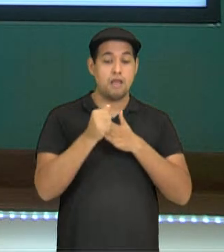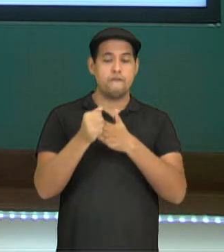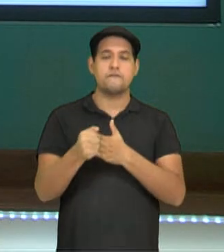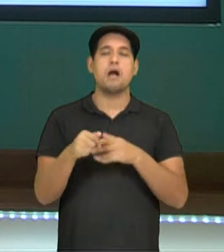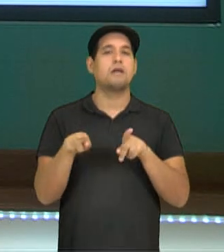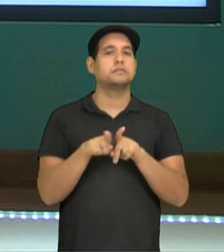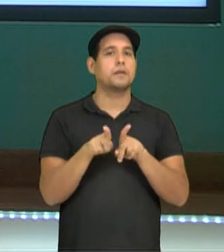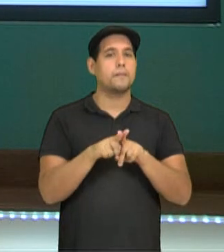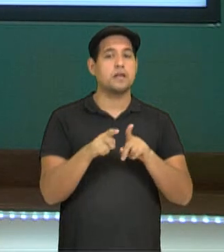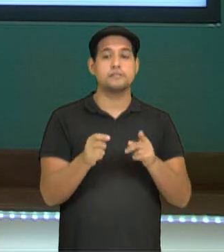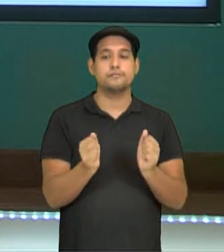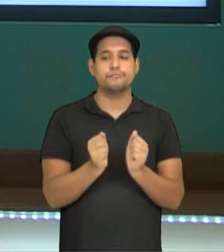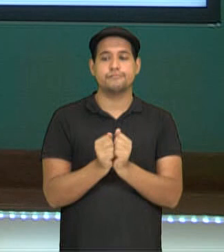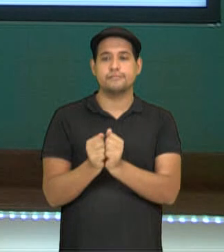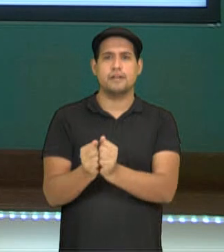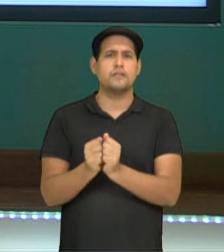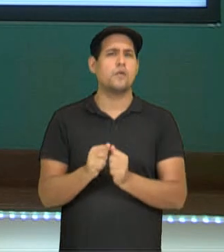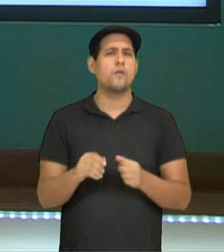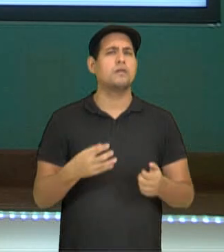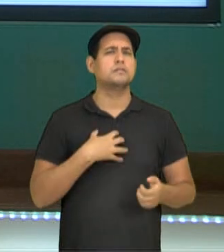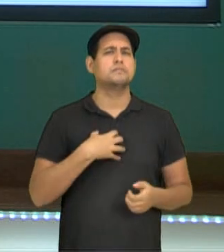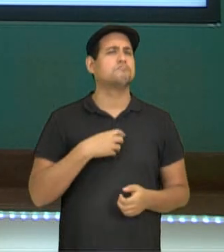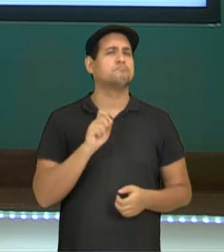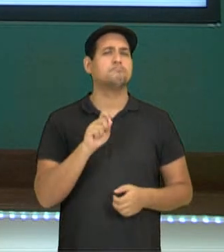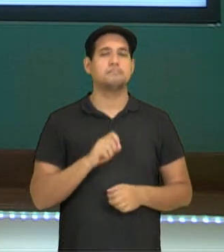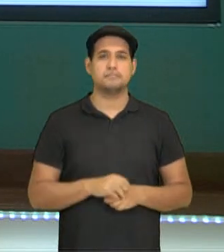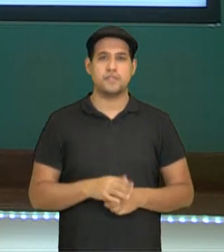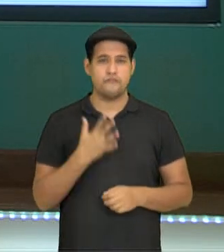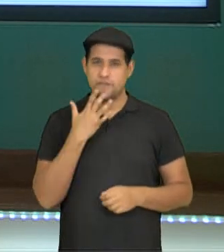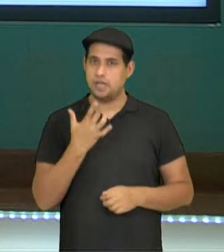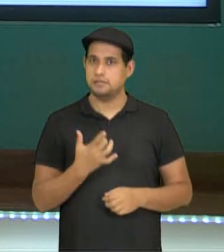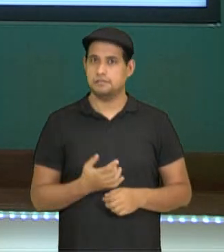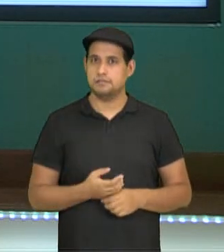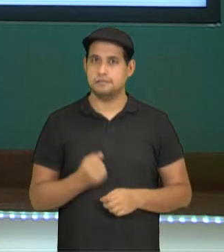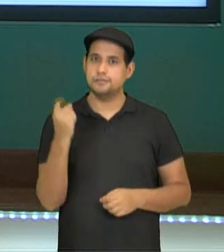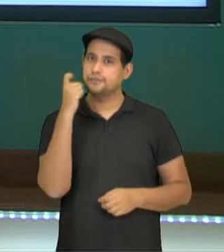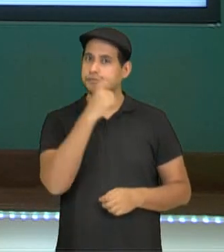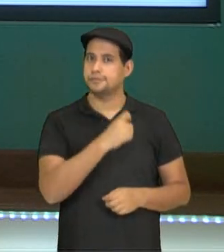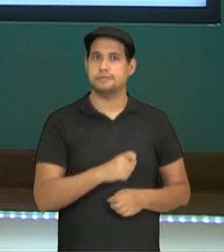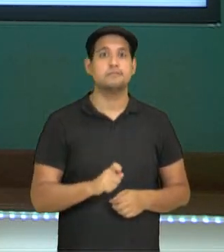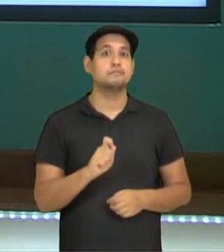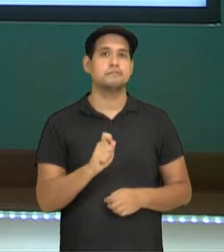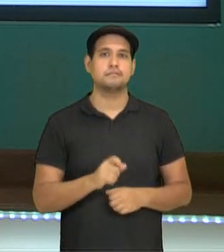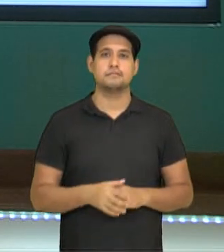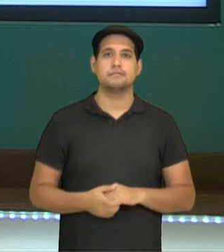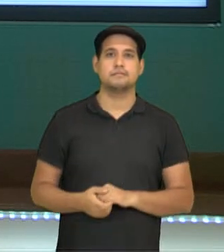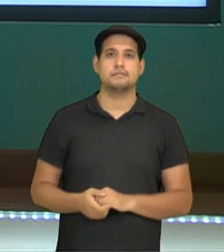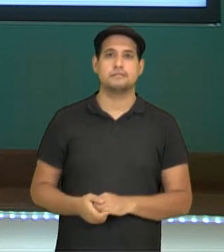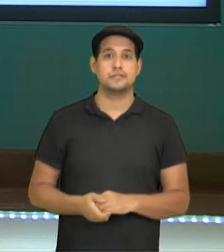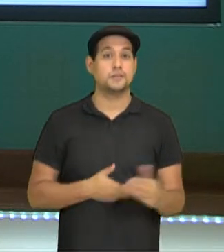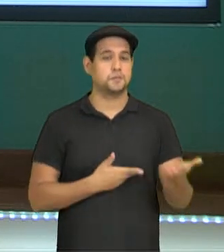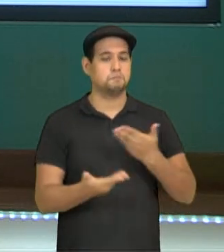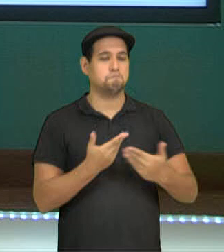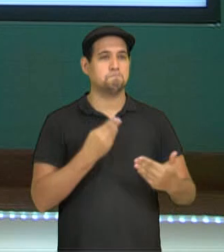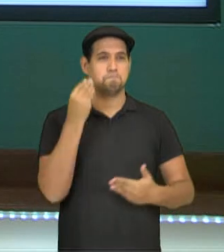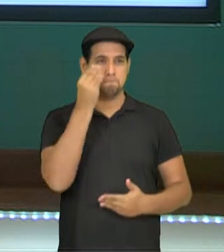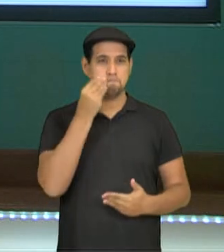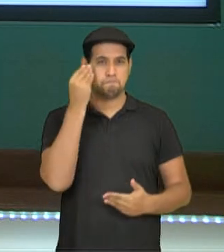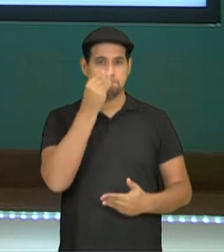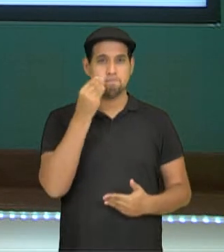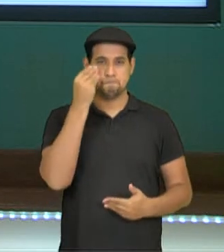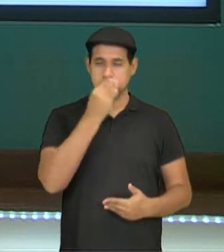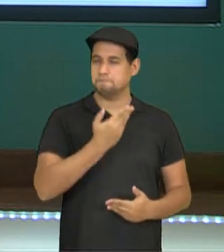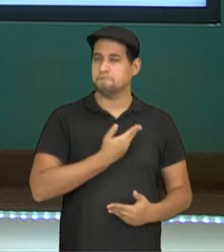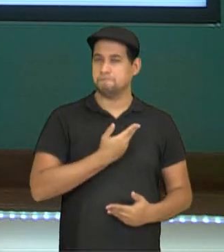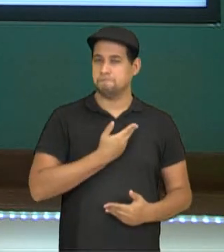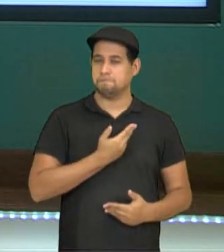também de ser guiado, tá? O que que você sentiu? Foi fácil ou foi difícil? Compartilhe sua experiência com os